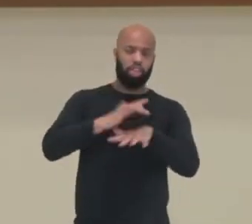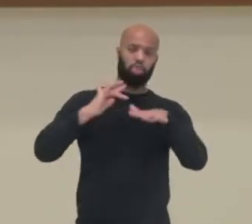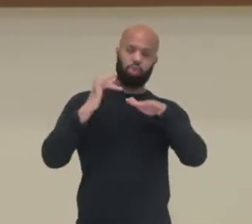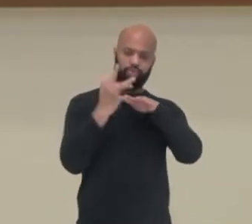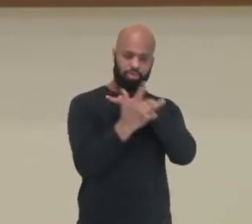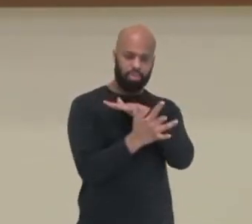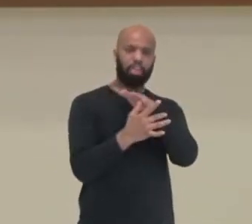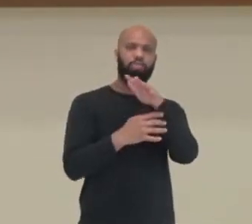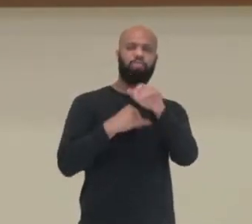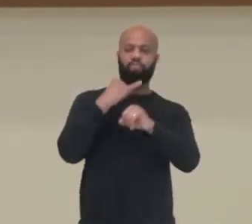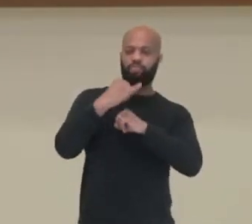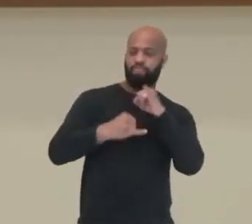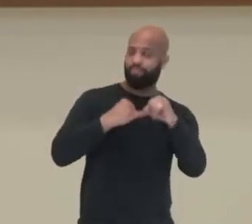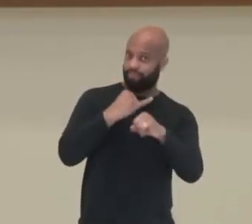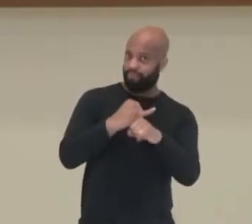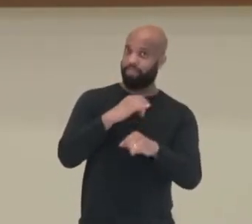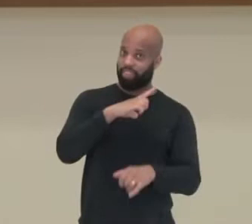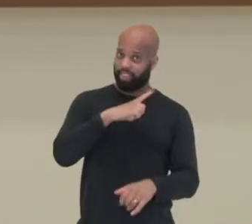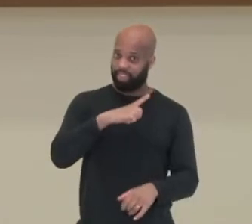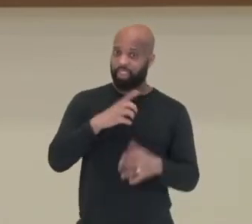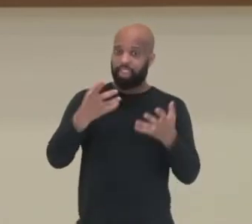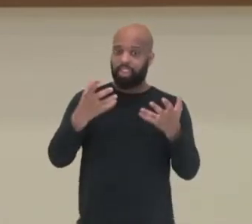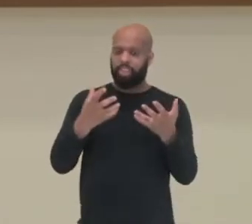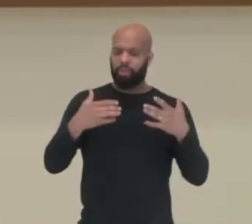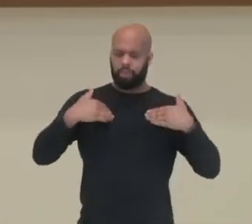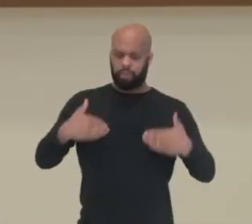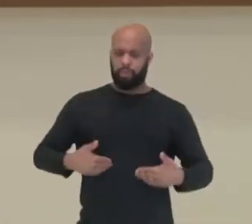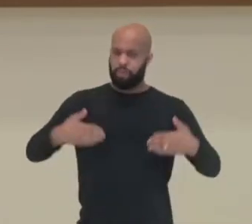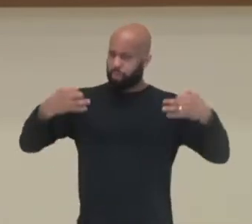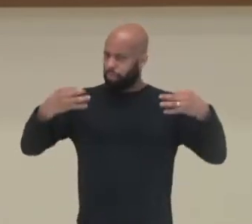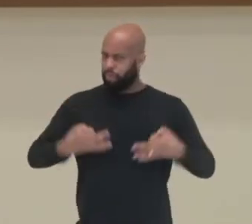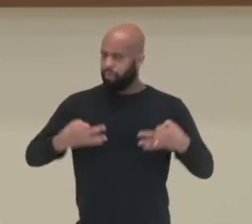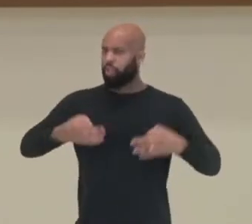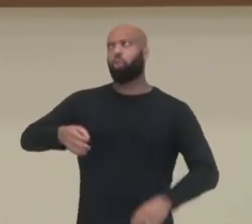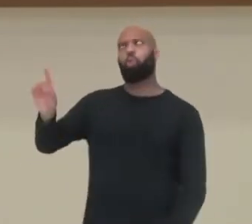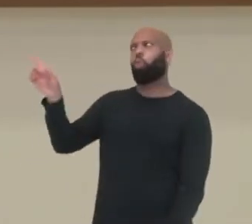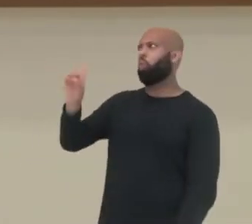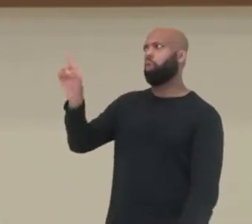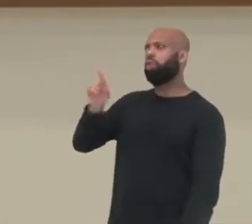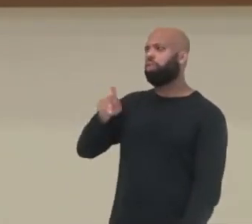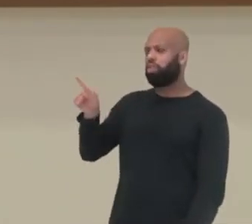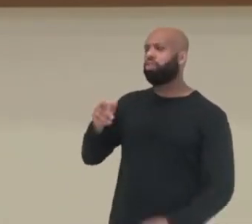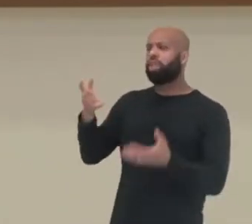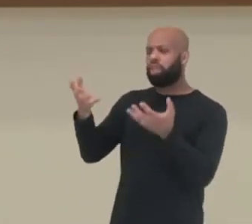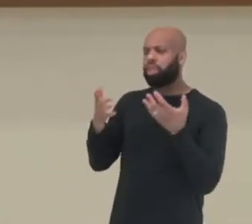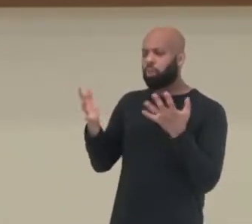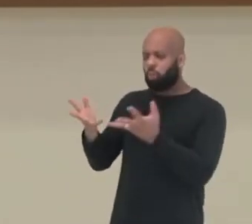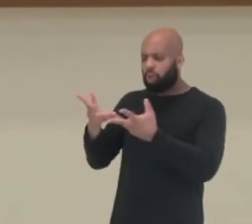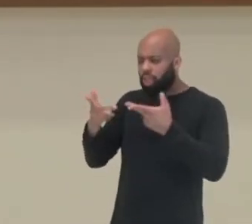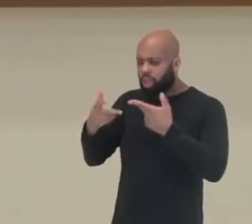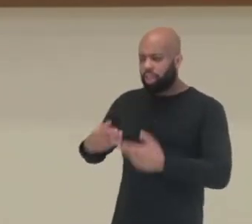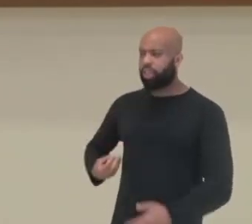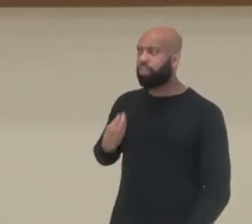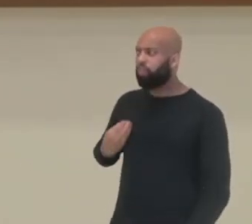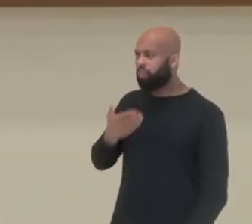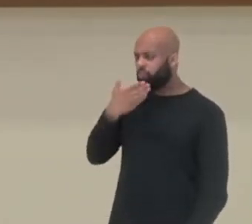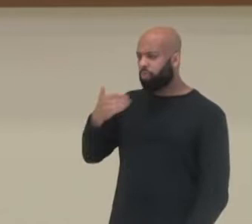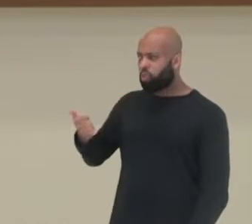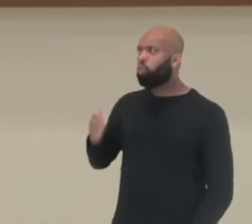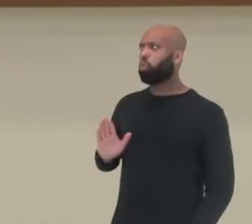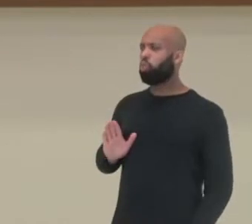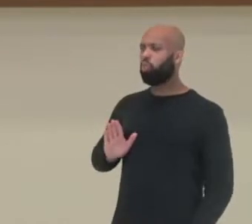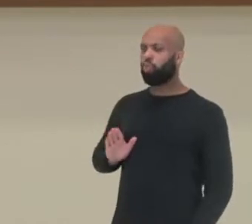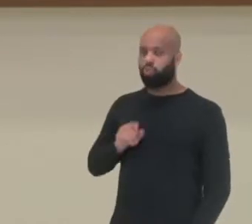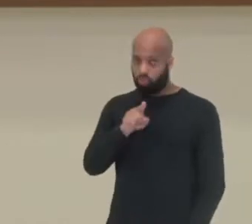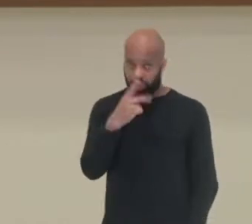ideal, talvez? Vocês acham que isso acontece ou não? Claro que não, professora. As pessoas vão lá porque elas buscam qualidade de vida. É isso que vocês